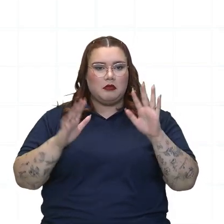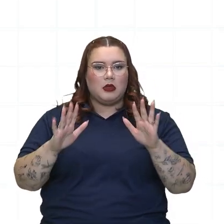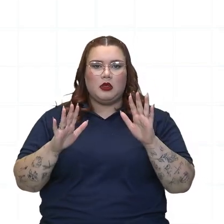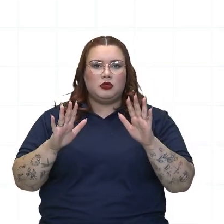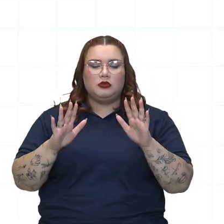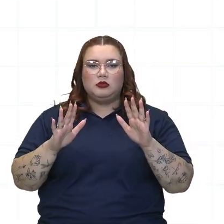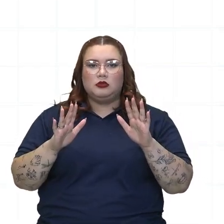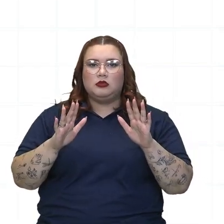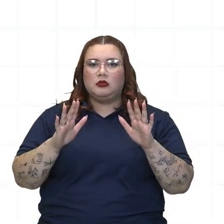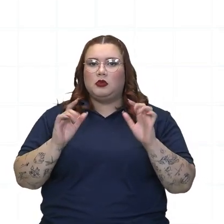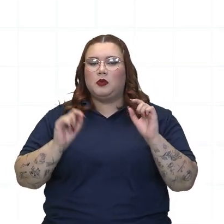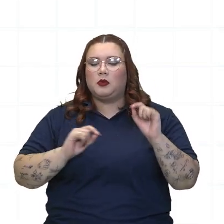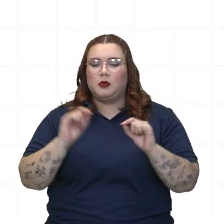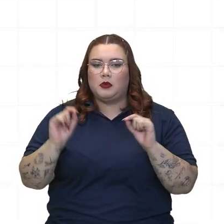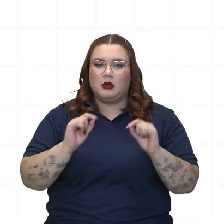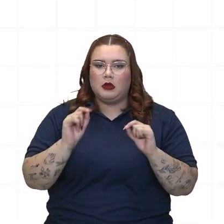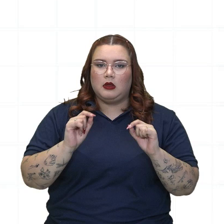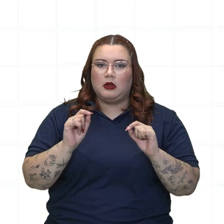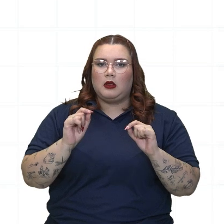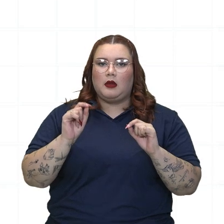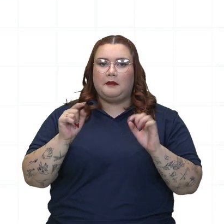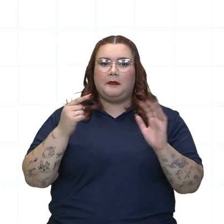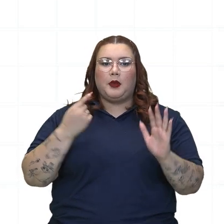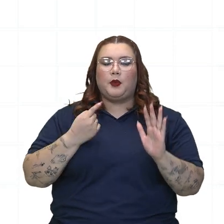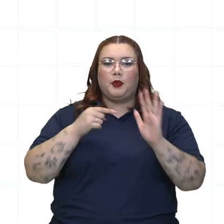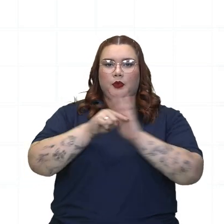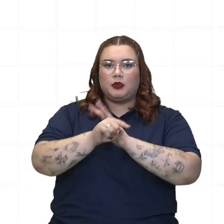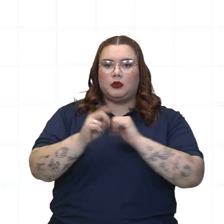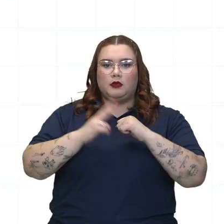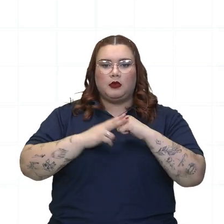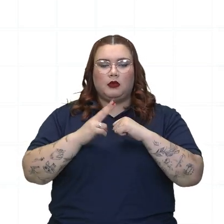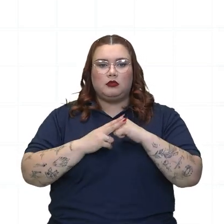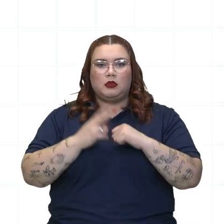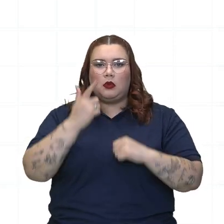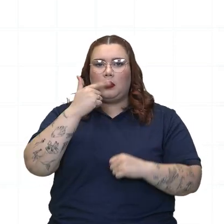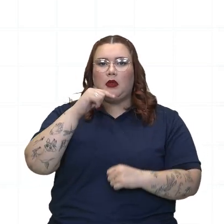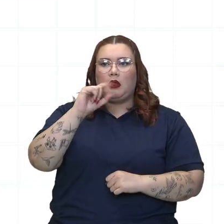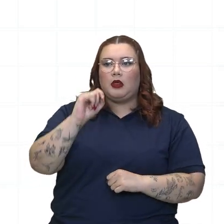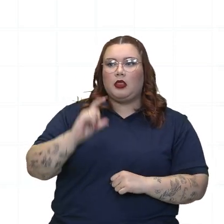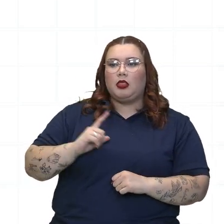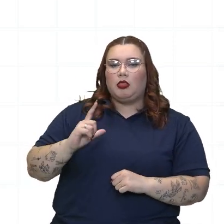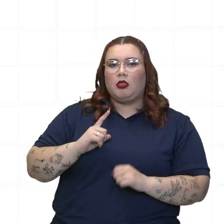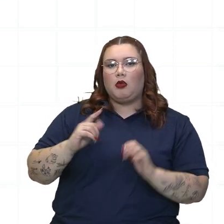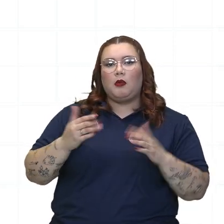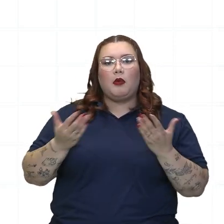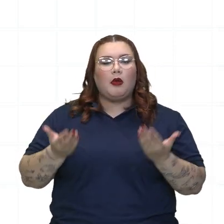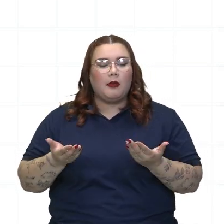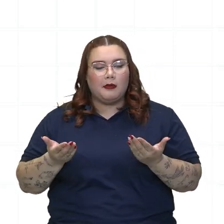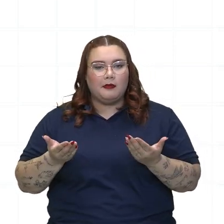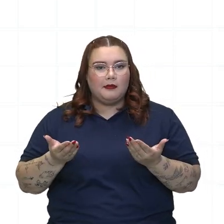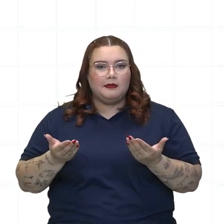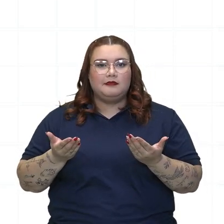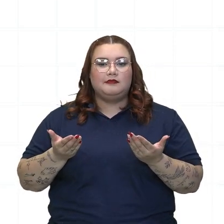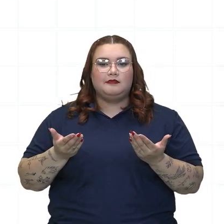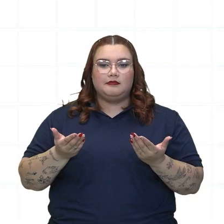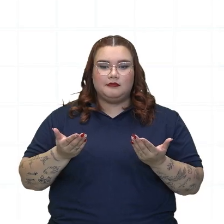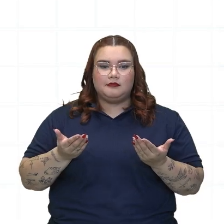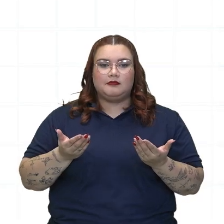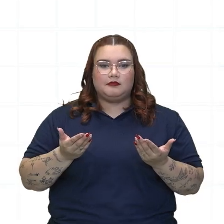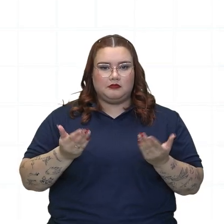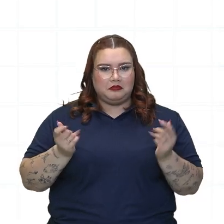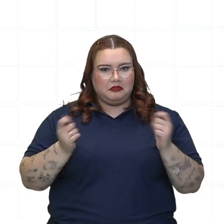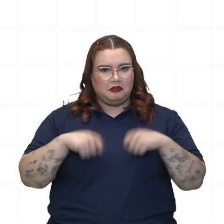né? Primeiro passo para encontrar o sujeito. Então, o que há? Né? Quem há?